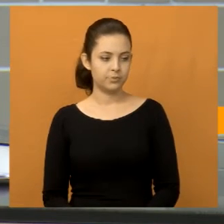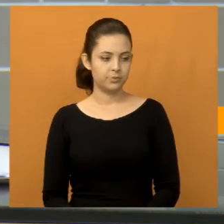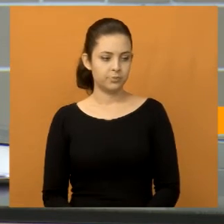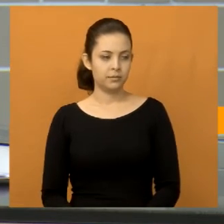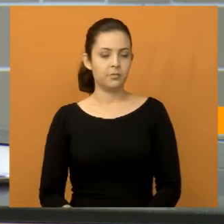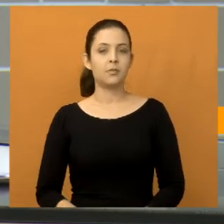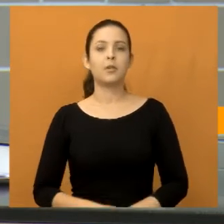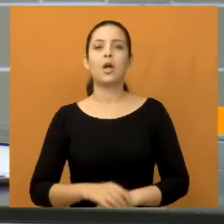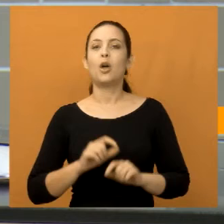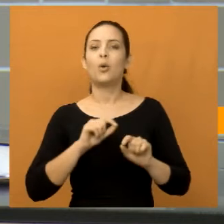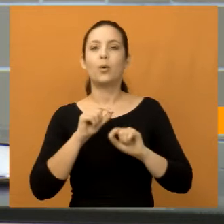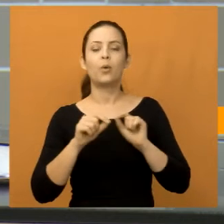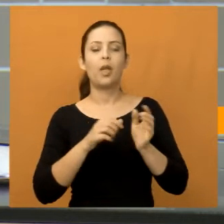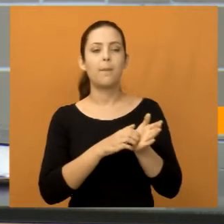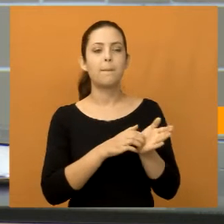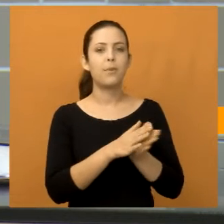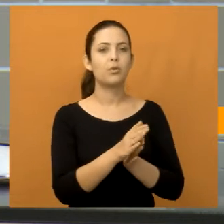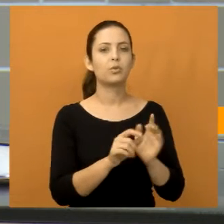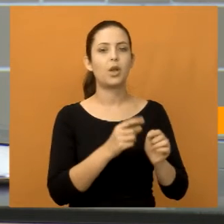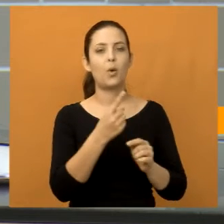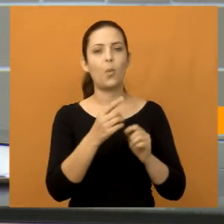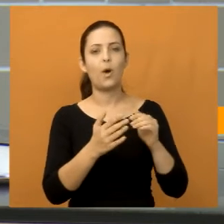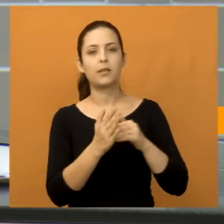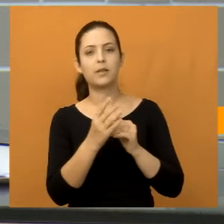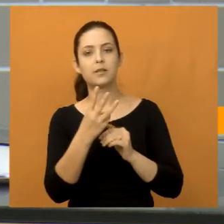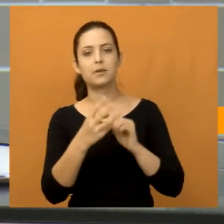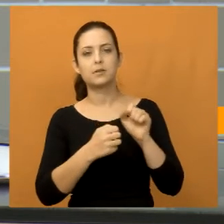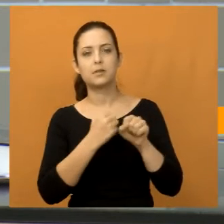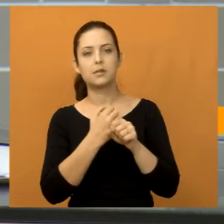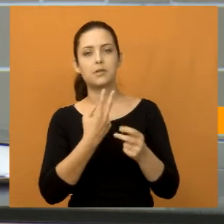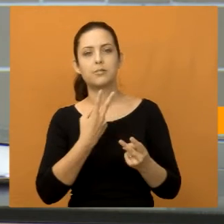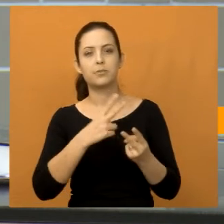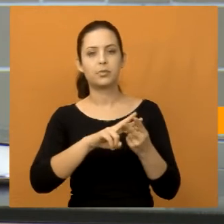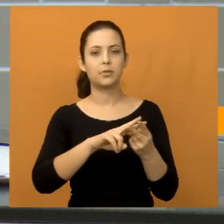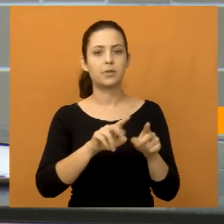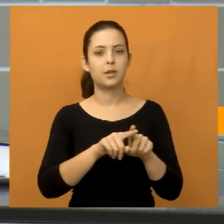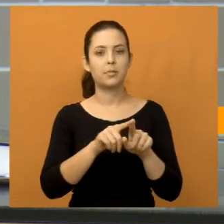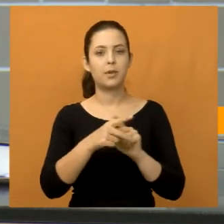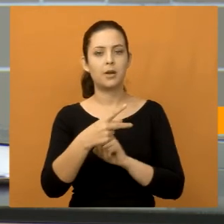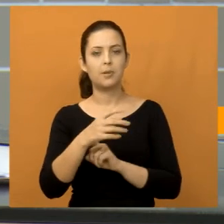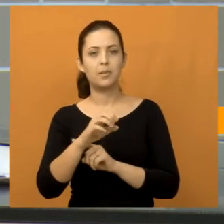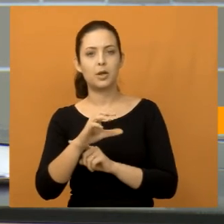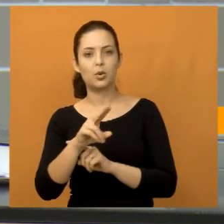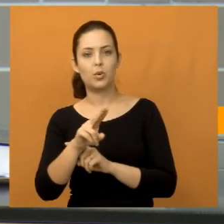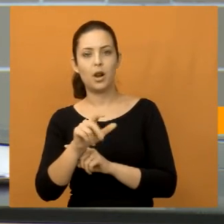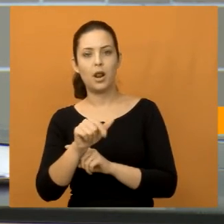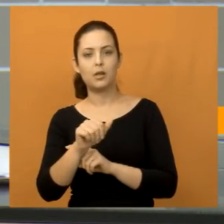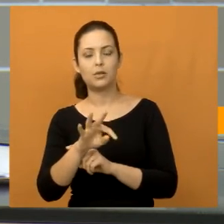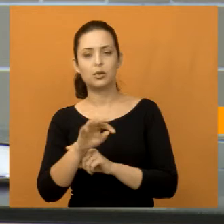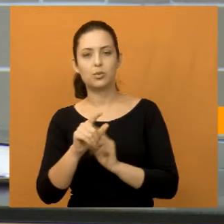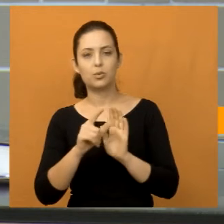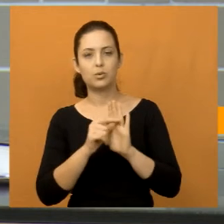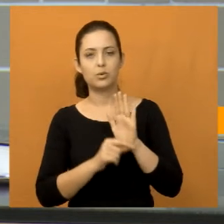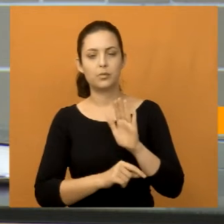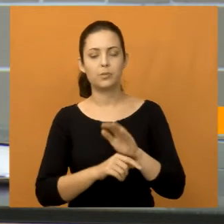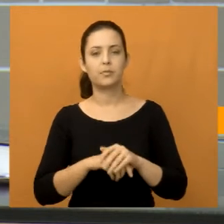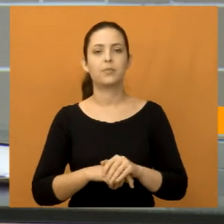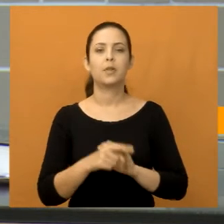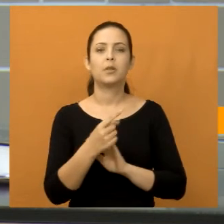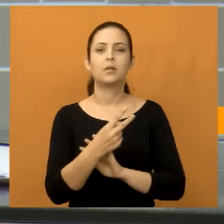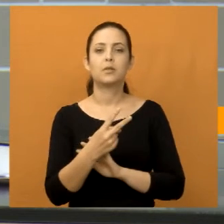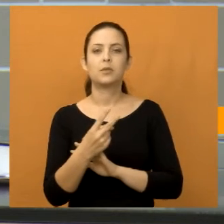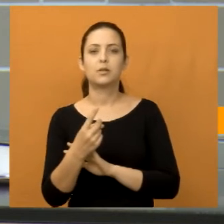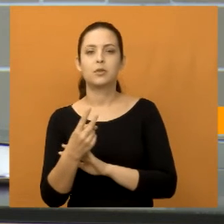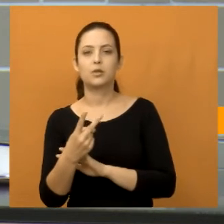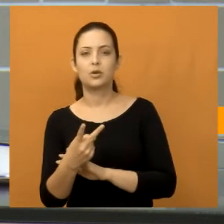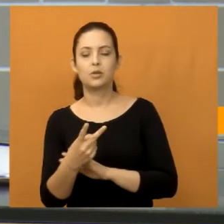Pena, reclusão de 1 a 3 anos, e também o crime de peculato, artigo 312, apropriar-se o